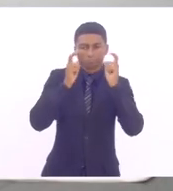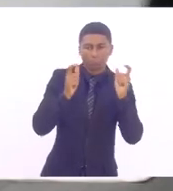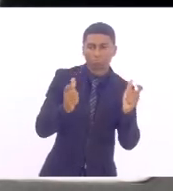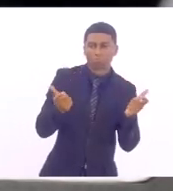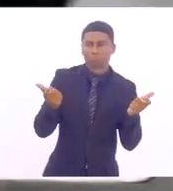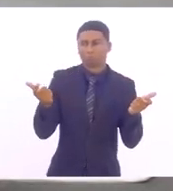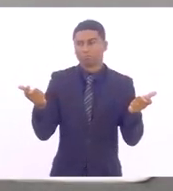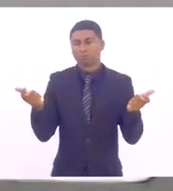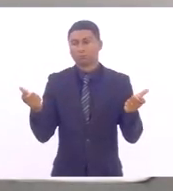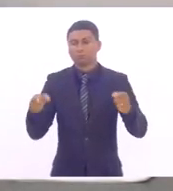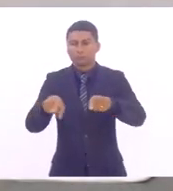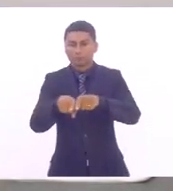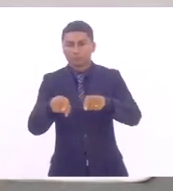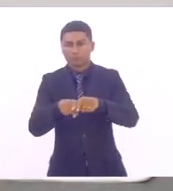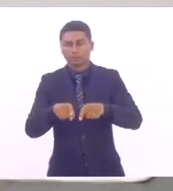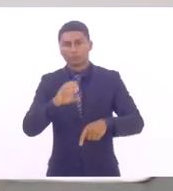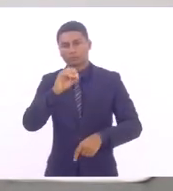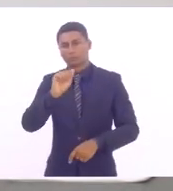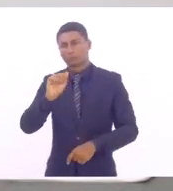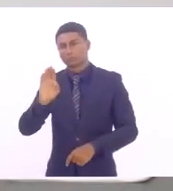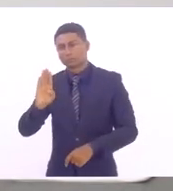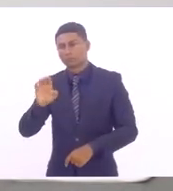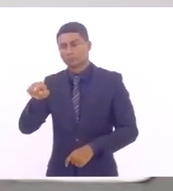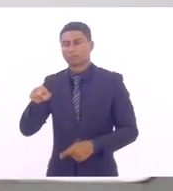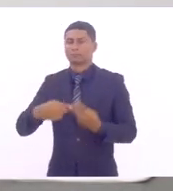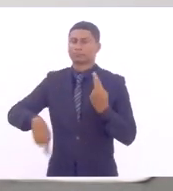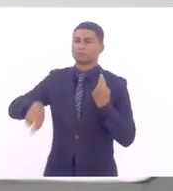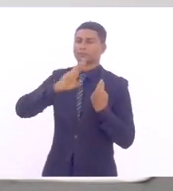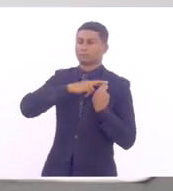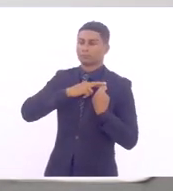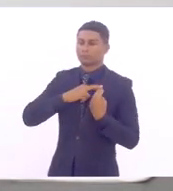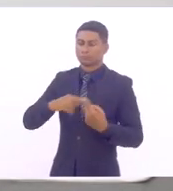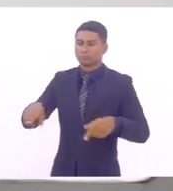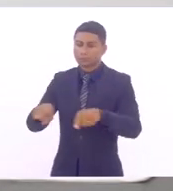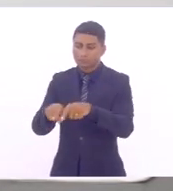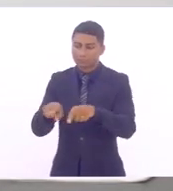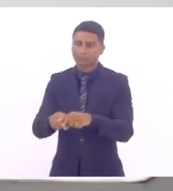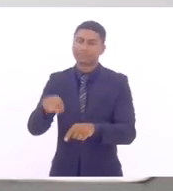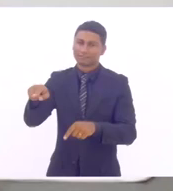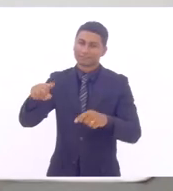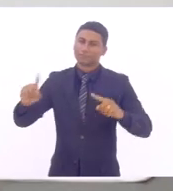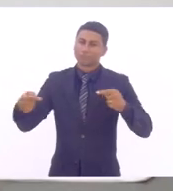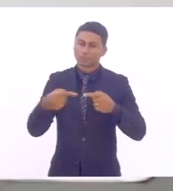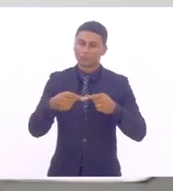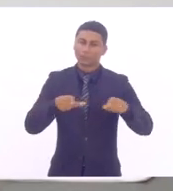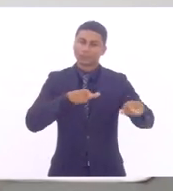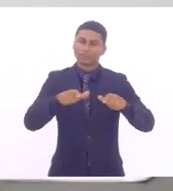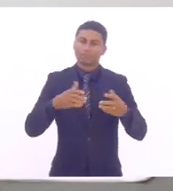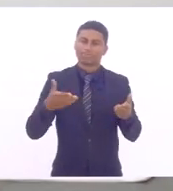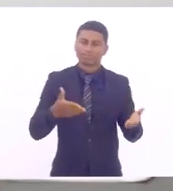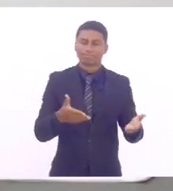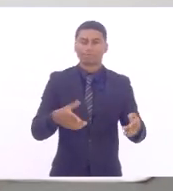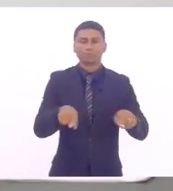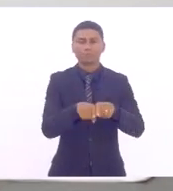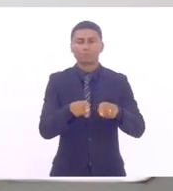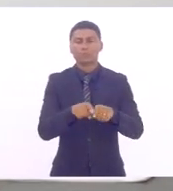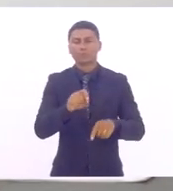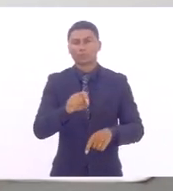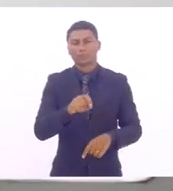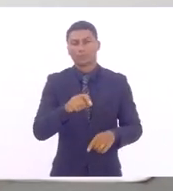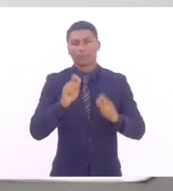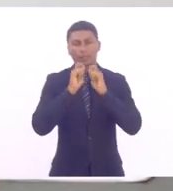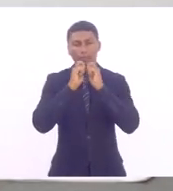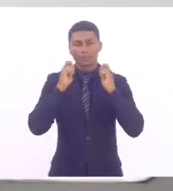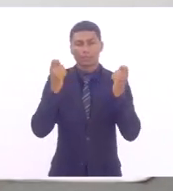o papel da OAB, também envolvida, né, nesse arranjo, compreende também o papel da